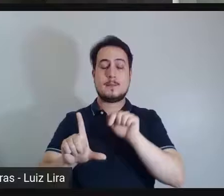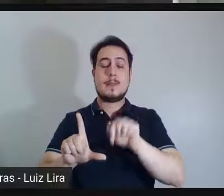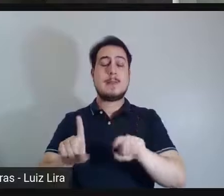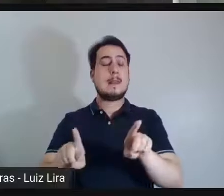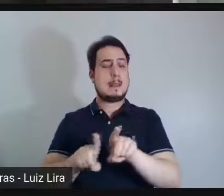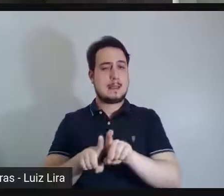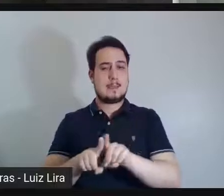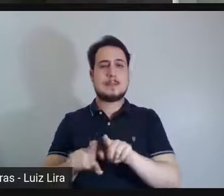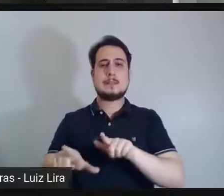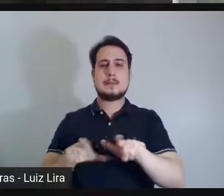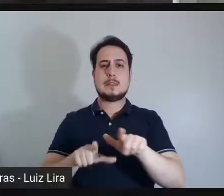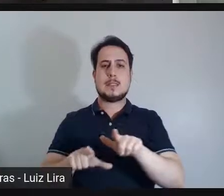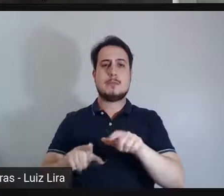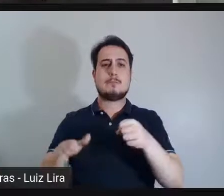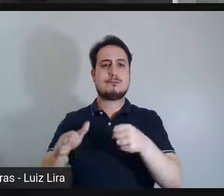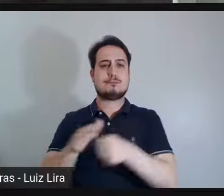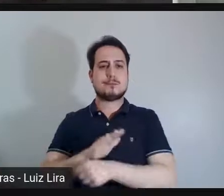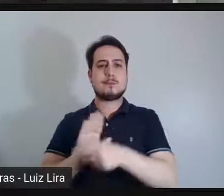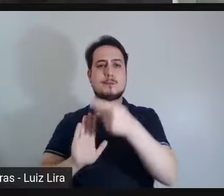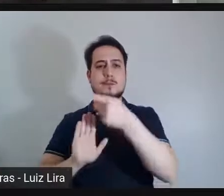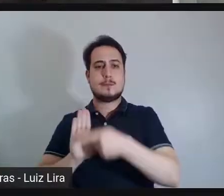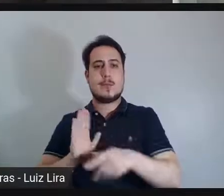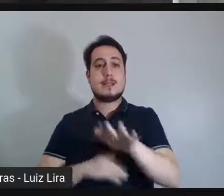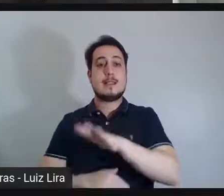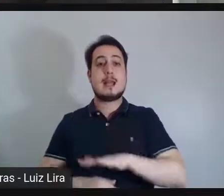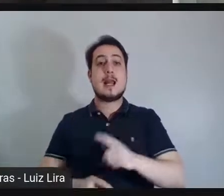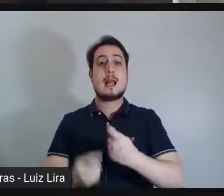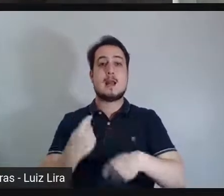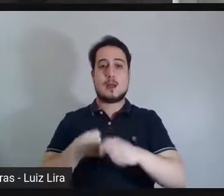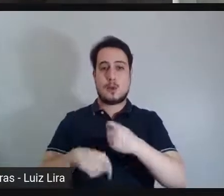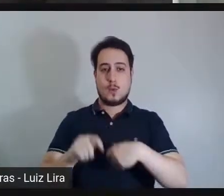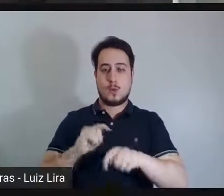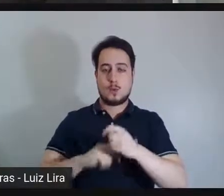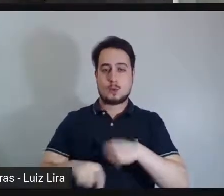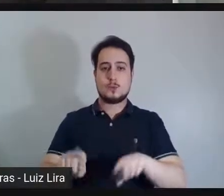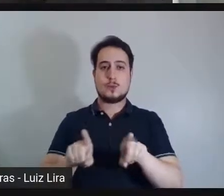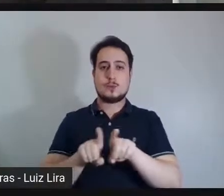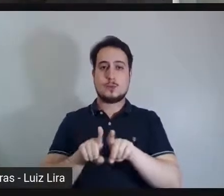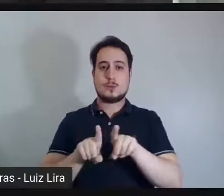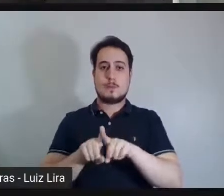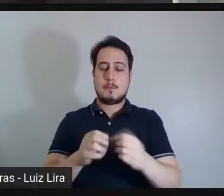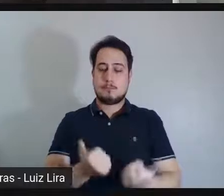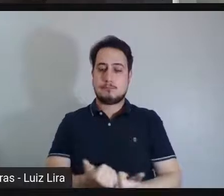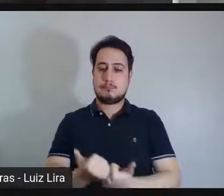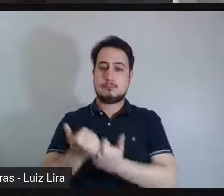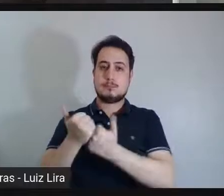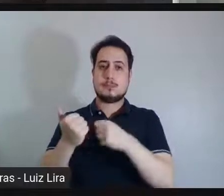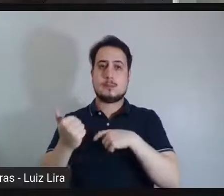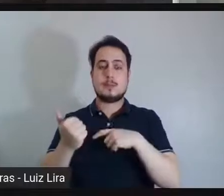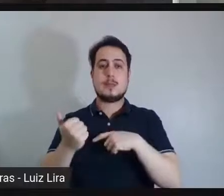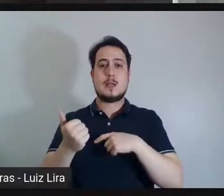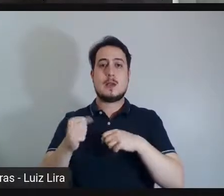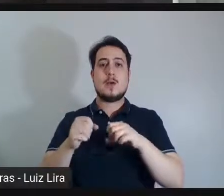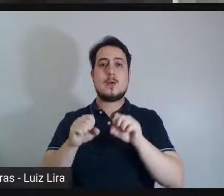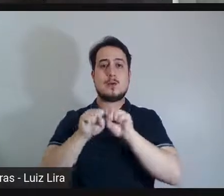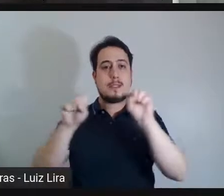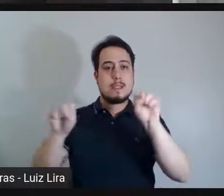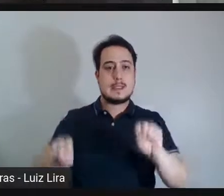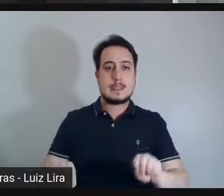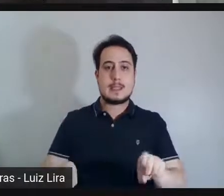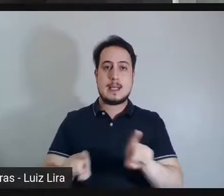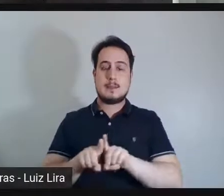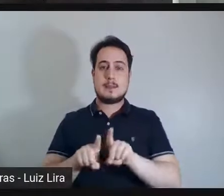na implementação de projetos na área de negócios para os subsistemas do CIASG e do